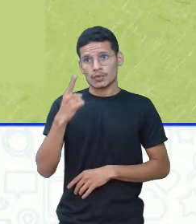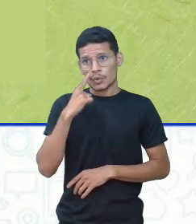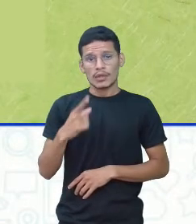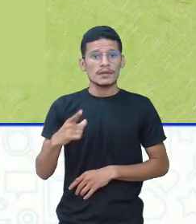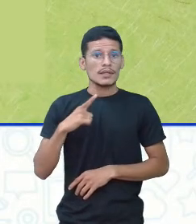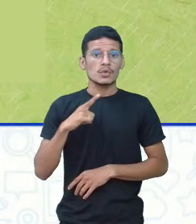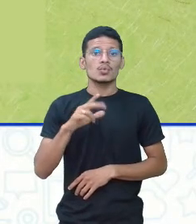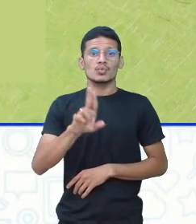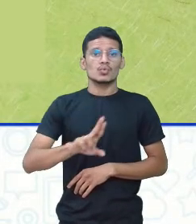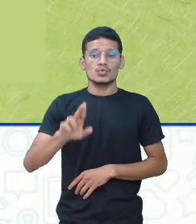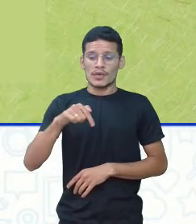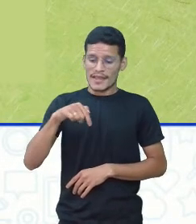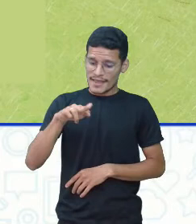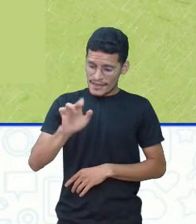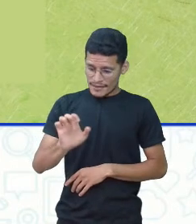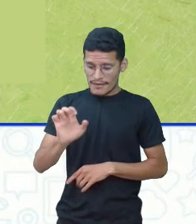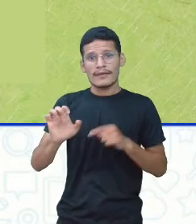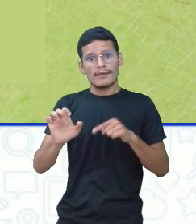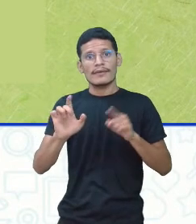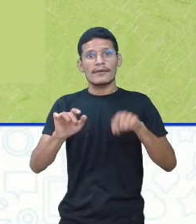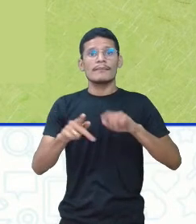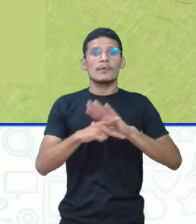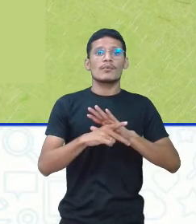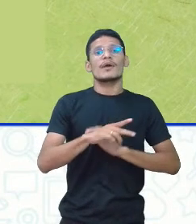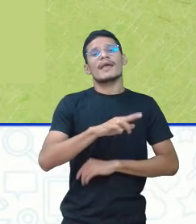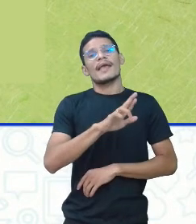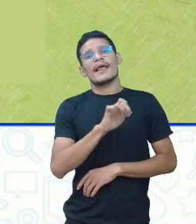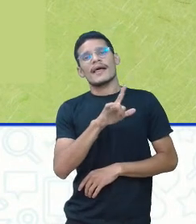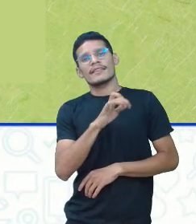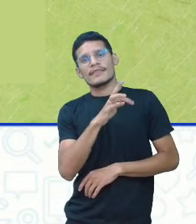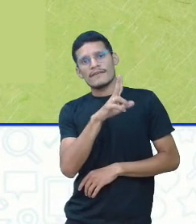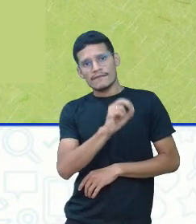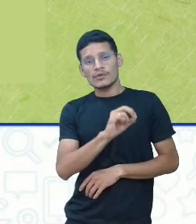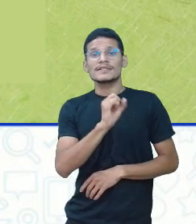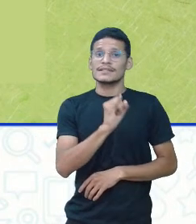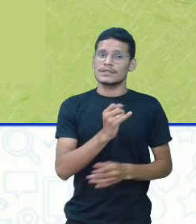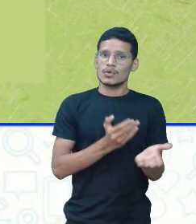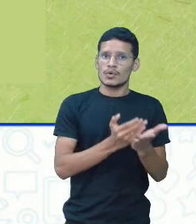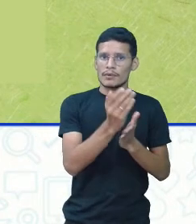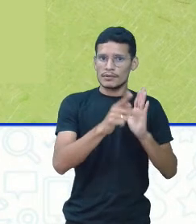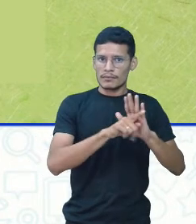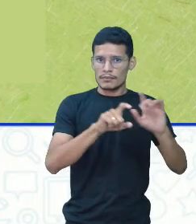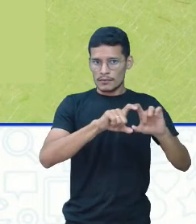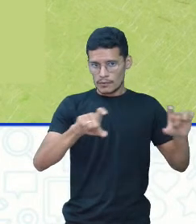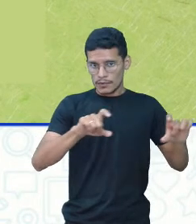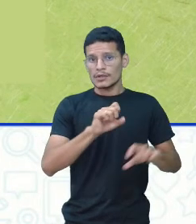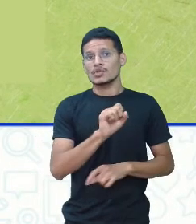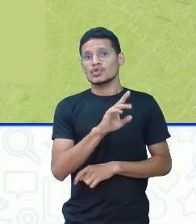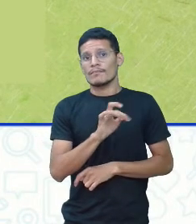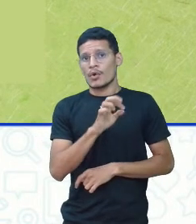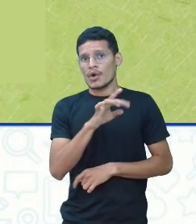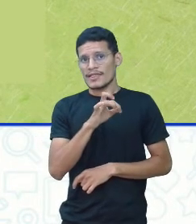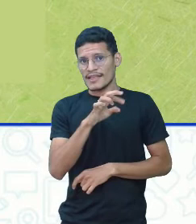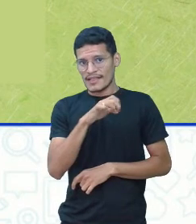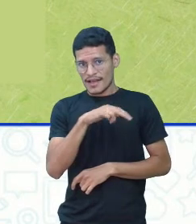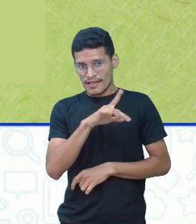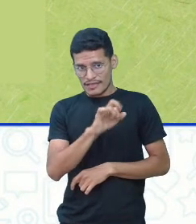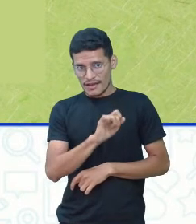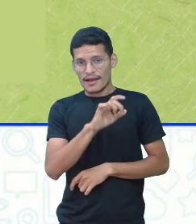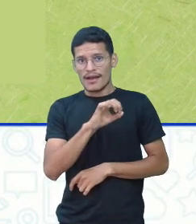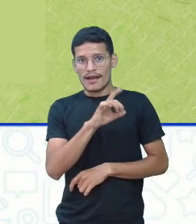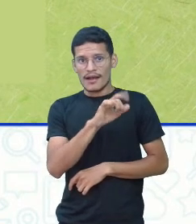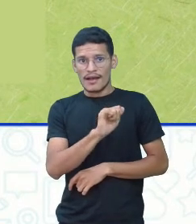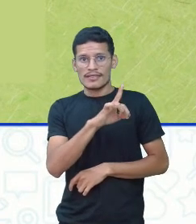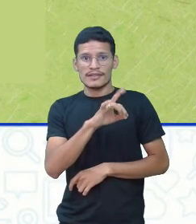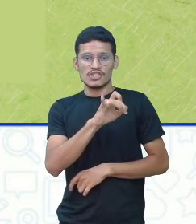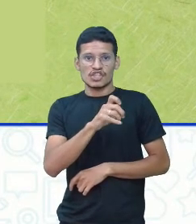usos para o quê? O pronome relativo, quando inicia uma oração subordinada adjetiva, que vocês já